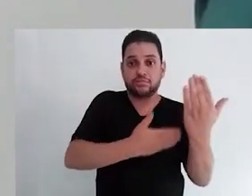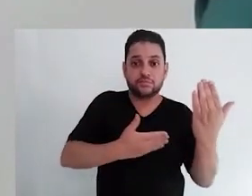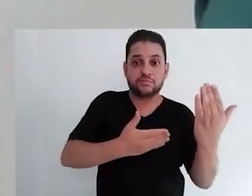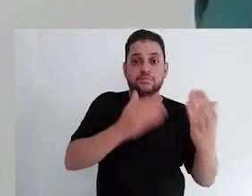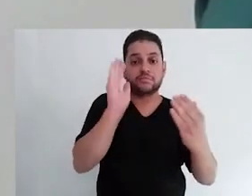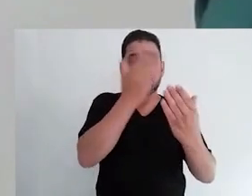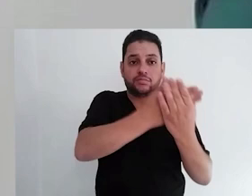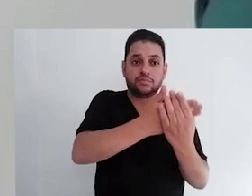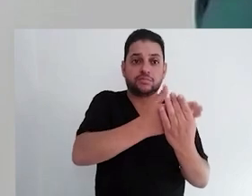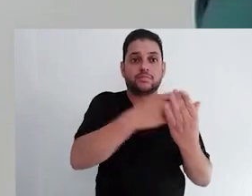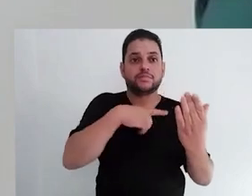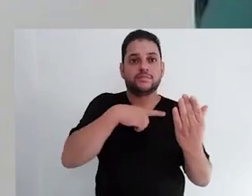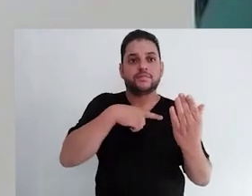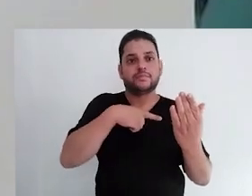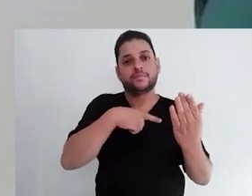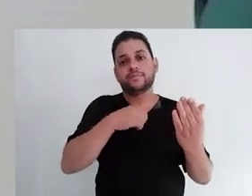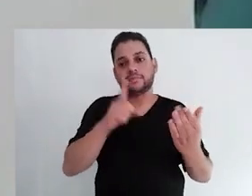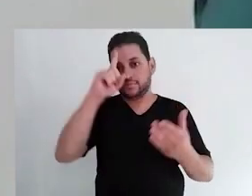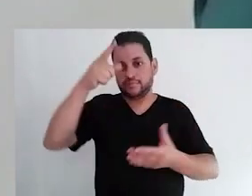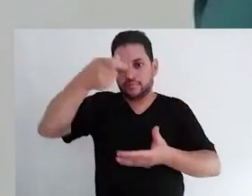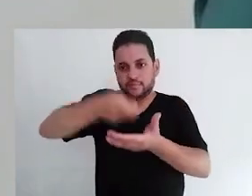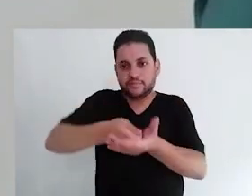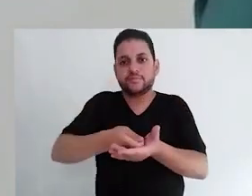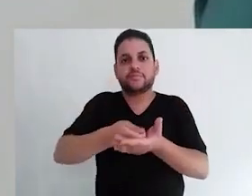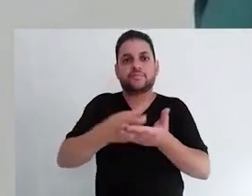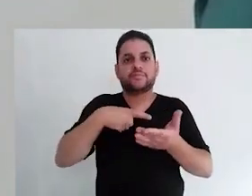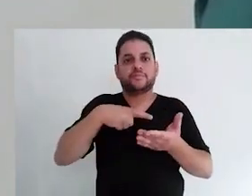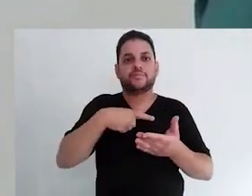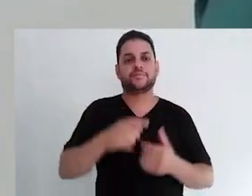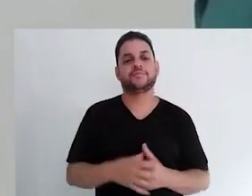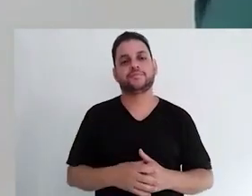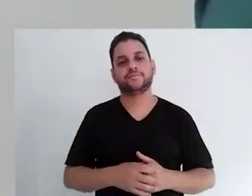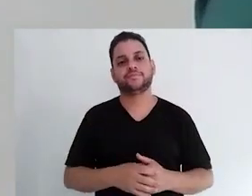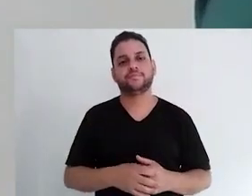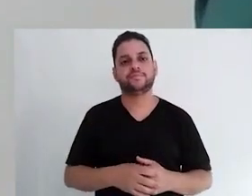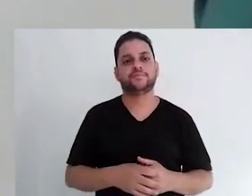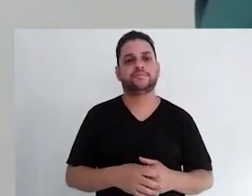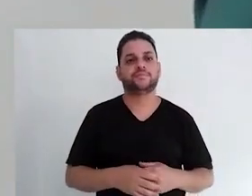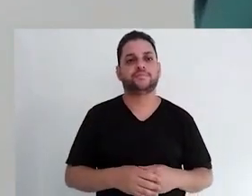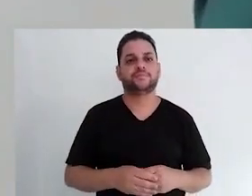em termos para a sentença, obviamente, sendo possível que seja baixado em diligência.